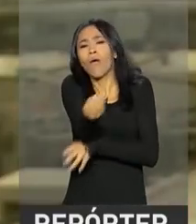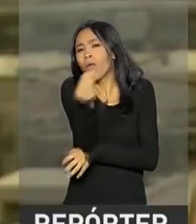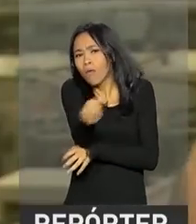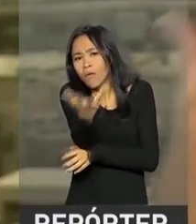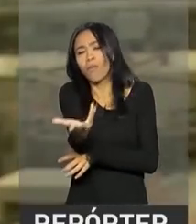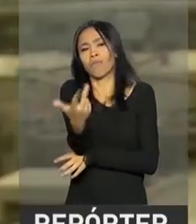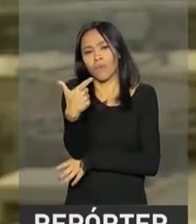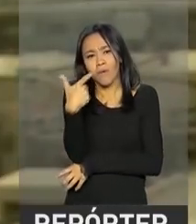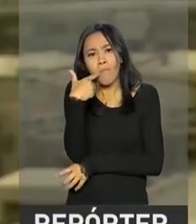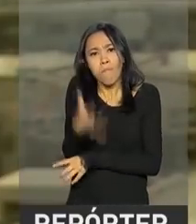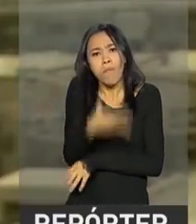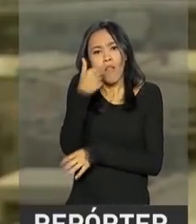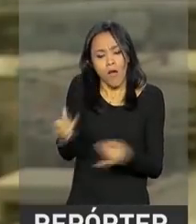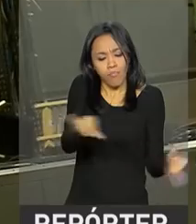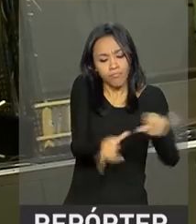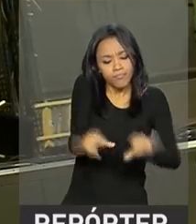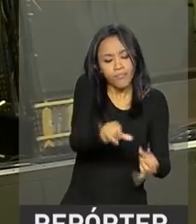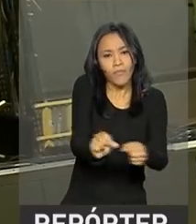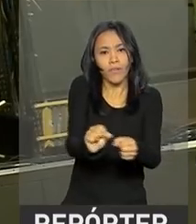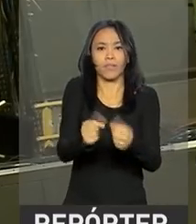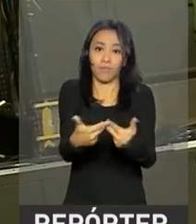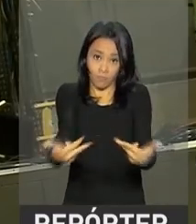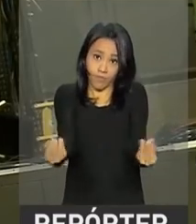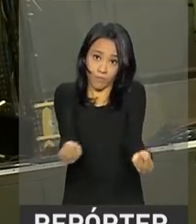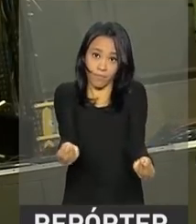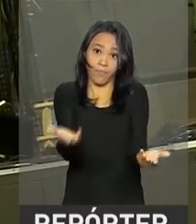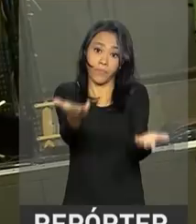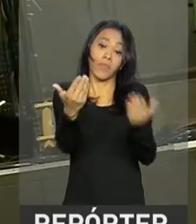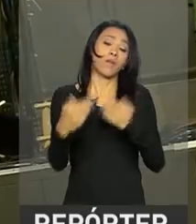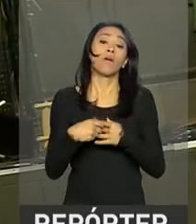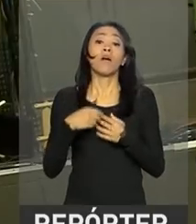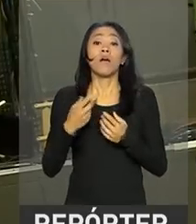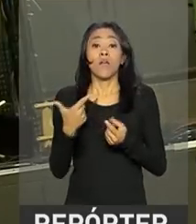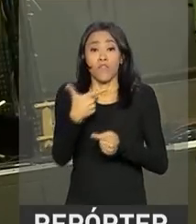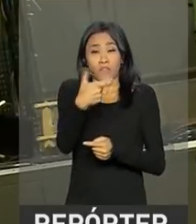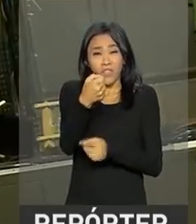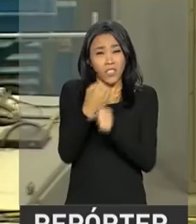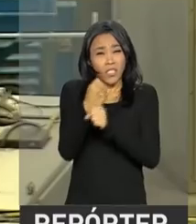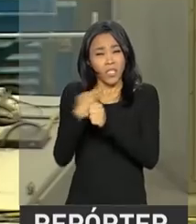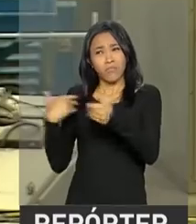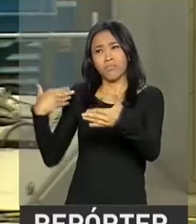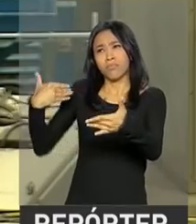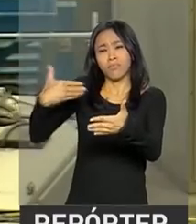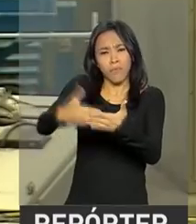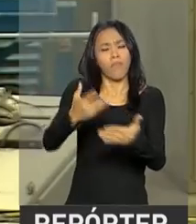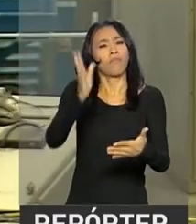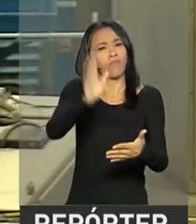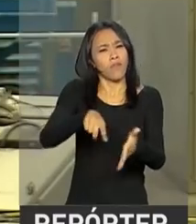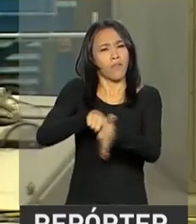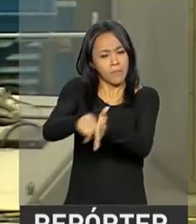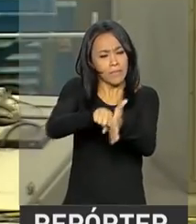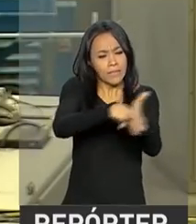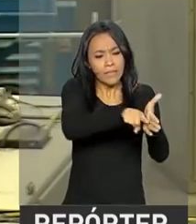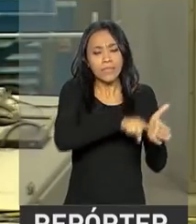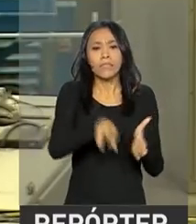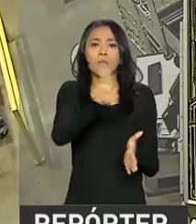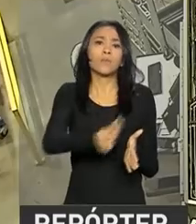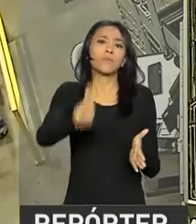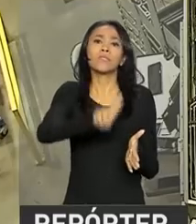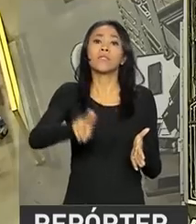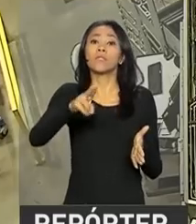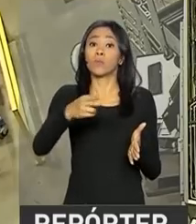melhores fertilizantes ou melhores processos. Nos últimos 20 anos, milhares de pesquisas foram feitas usando o acelerador de partículas